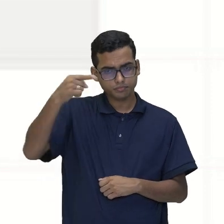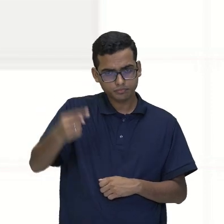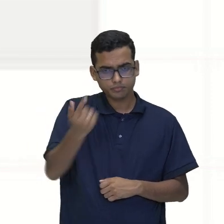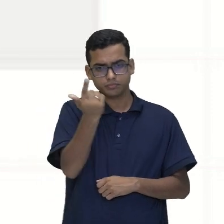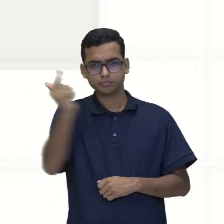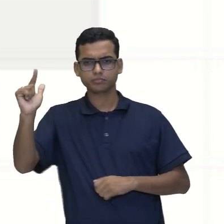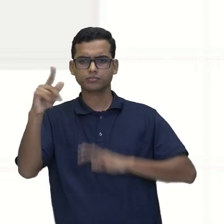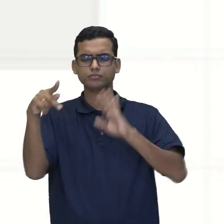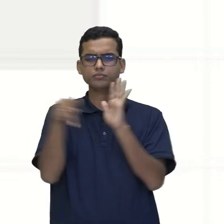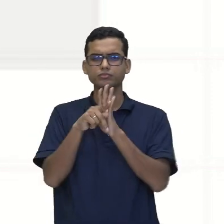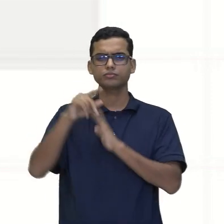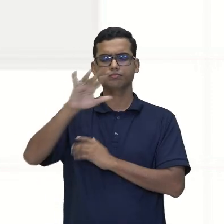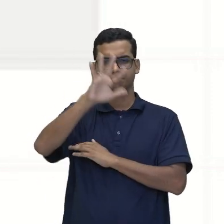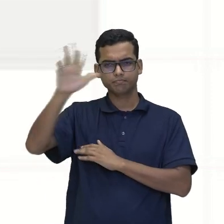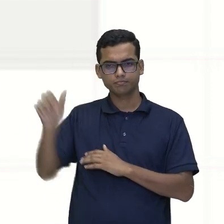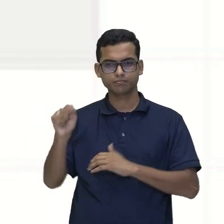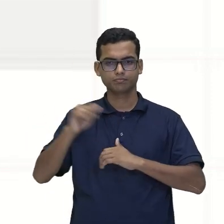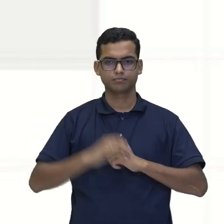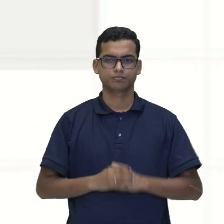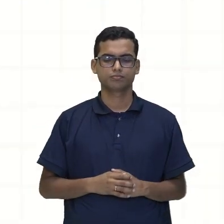mapa, né,